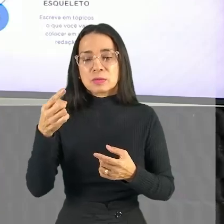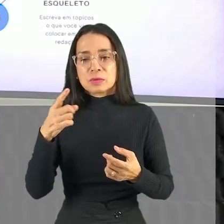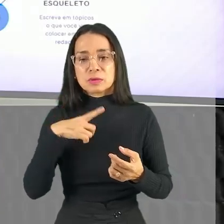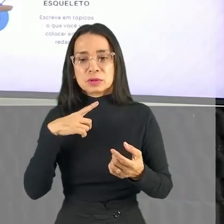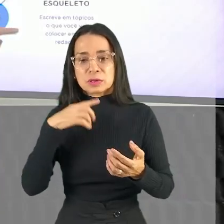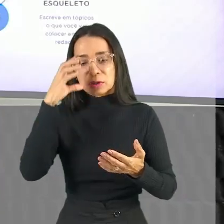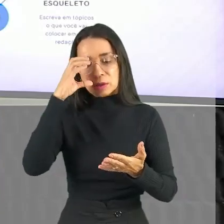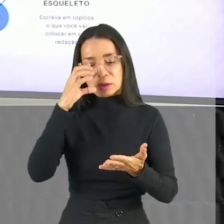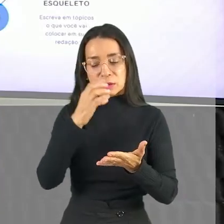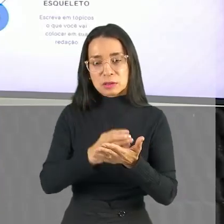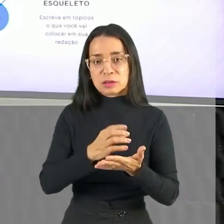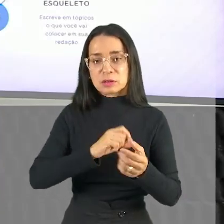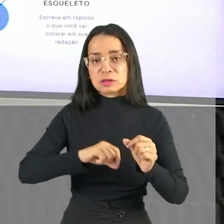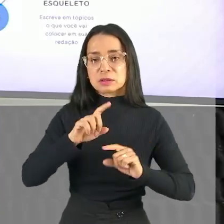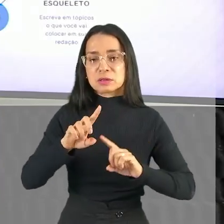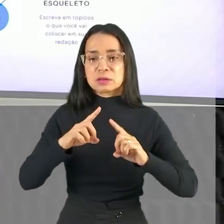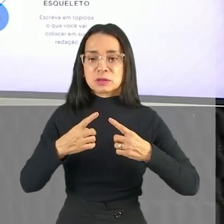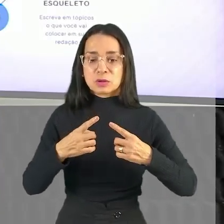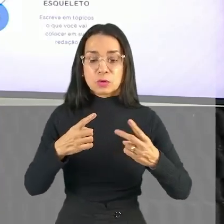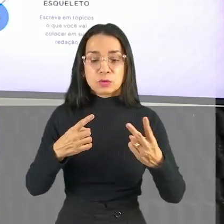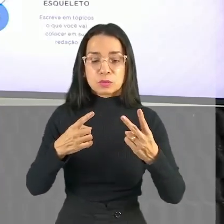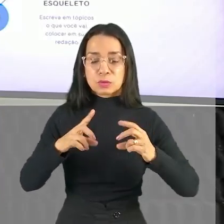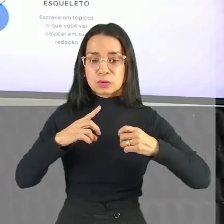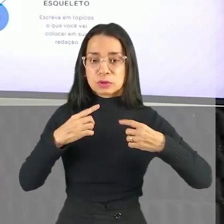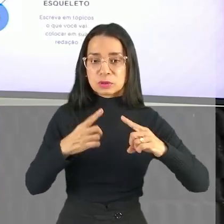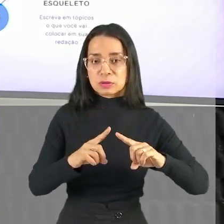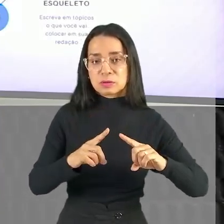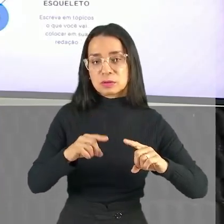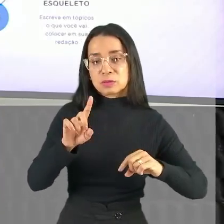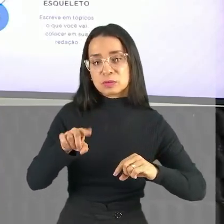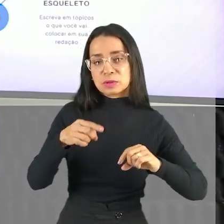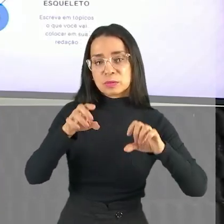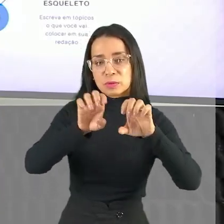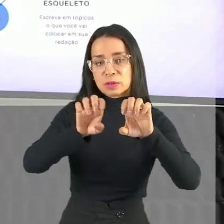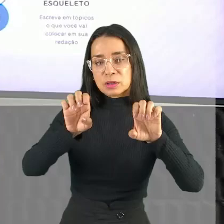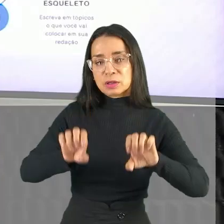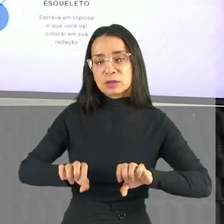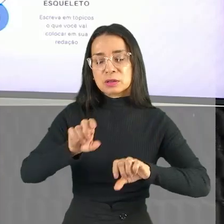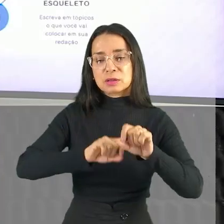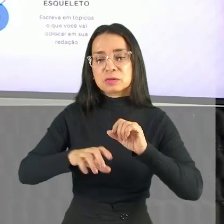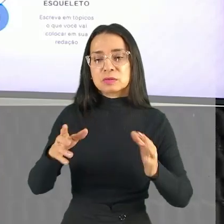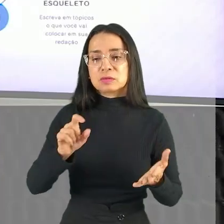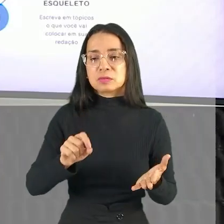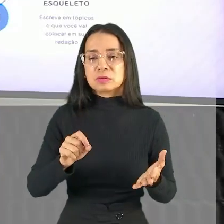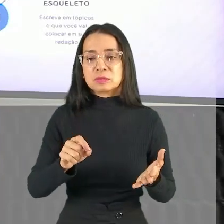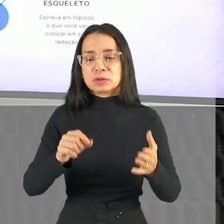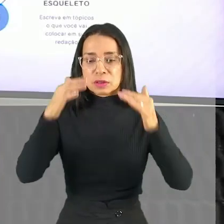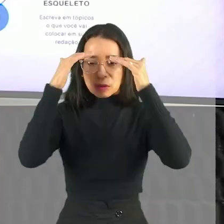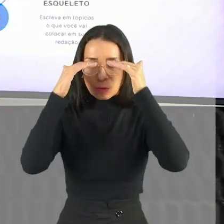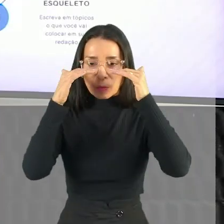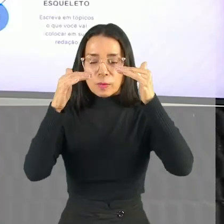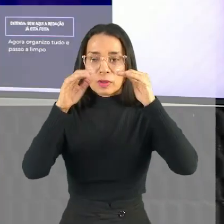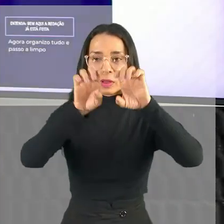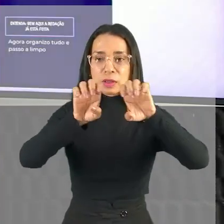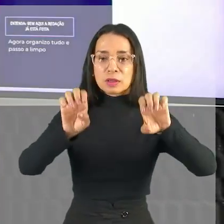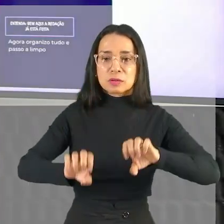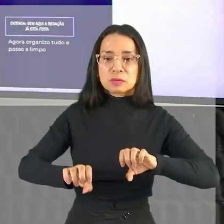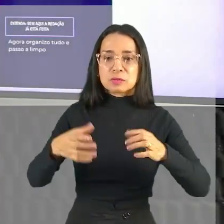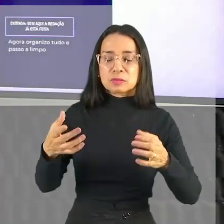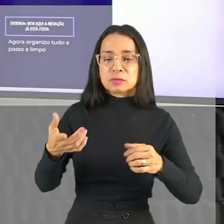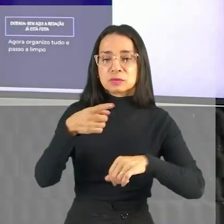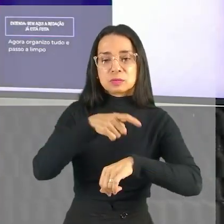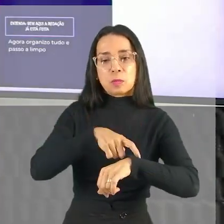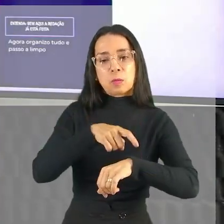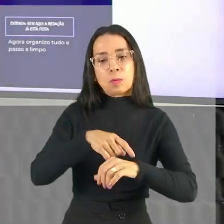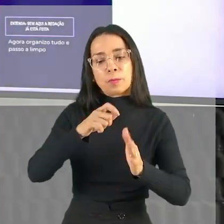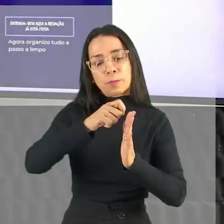seus 2 desafios, e o esqueleto, escrever em tópicos e tentar obedecer a esse esqueleto na hora da redação.